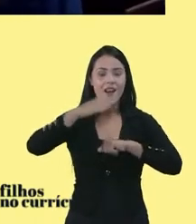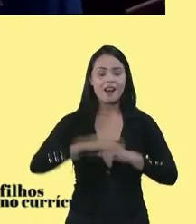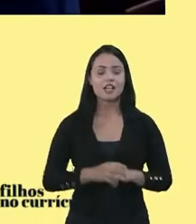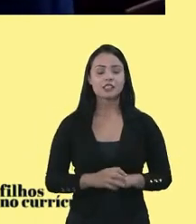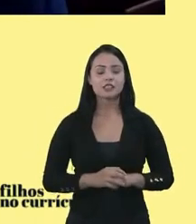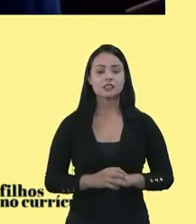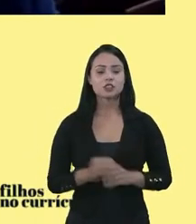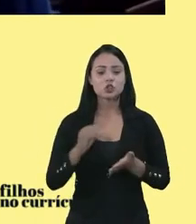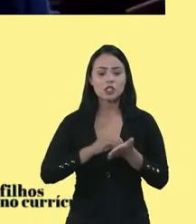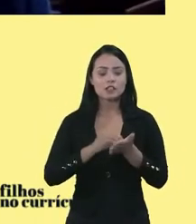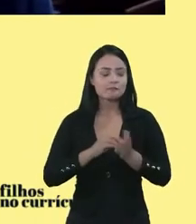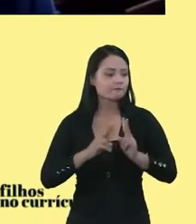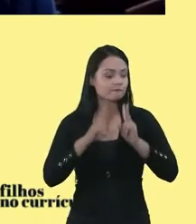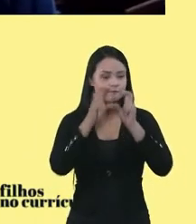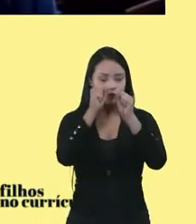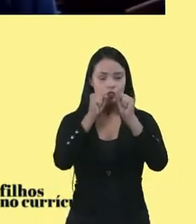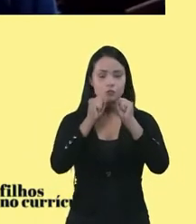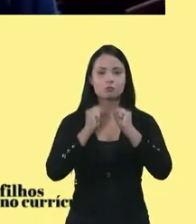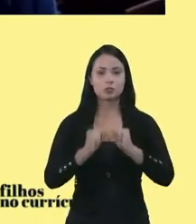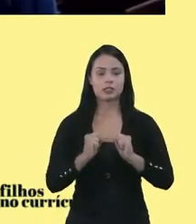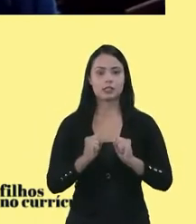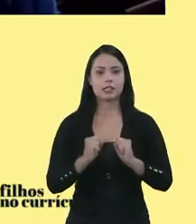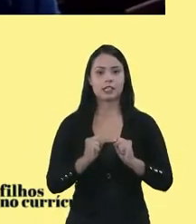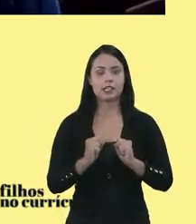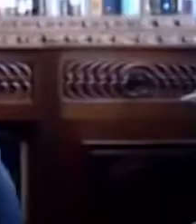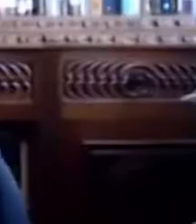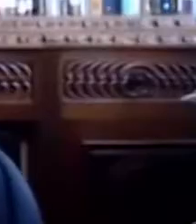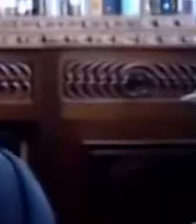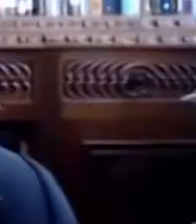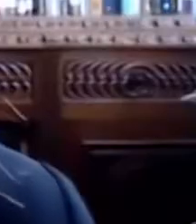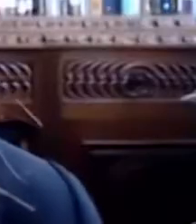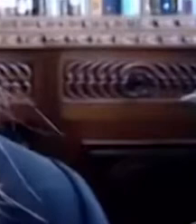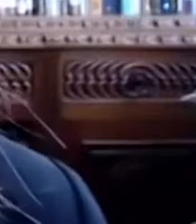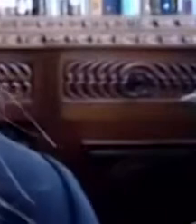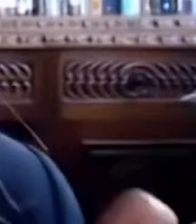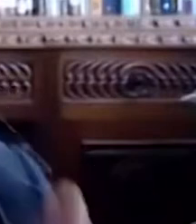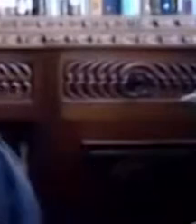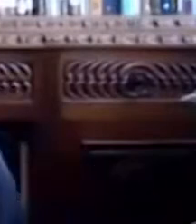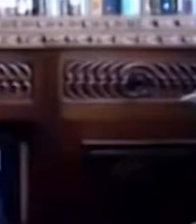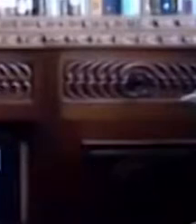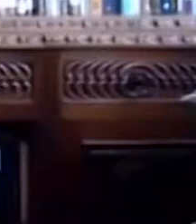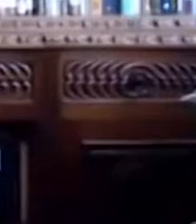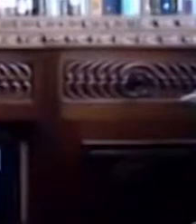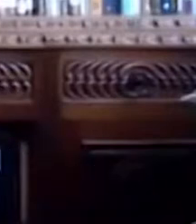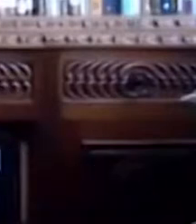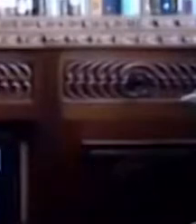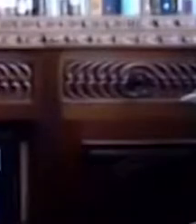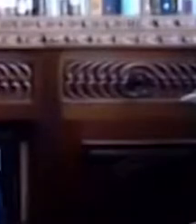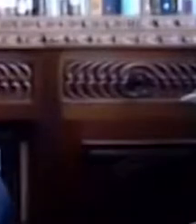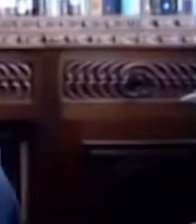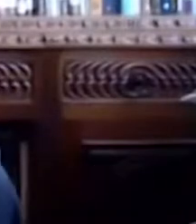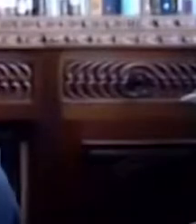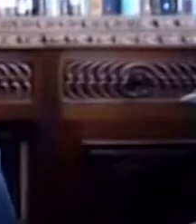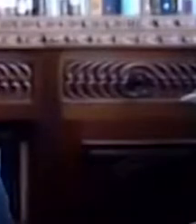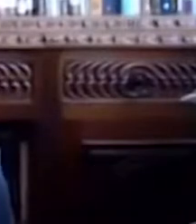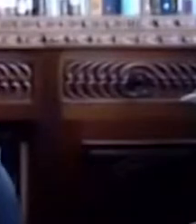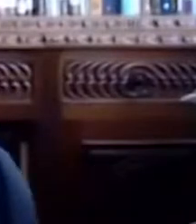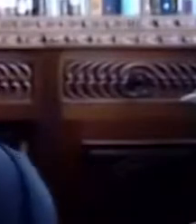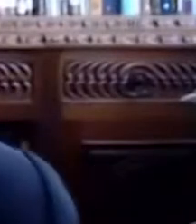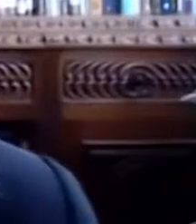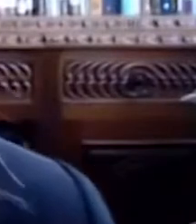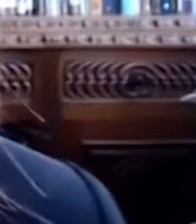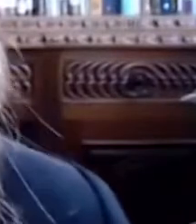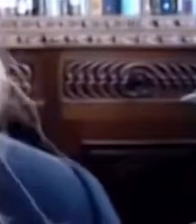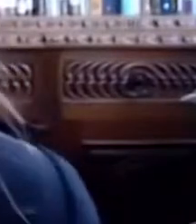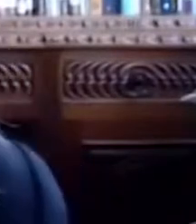novos espaços e conquistar direitos fundamentais. A ministra destacou que a ocupação de mulheres no judiciário,